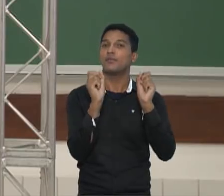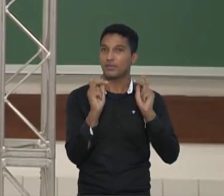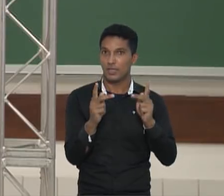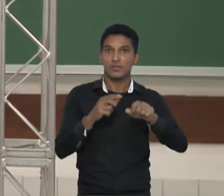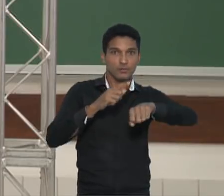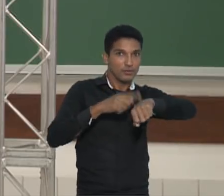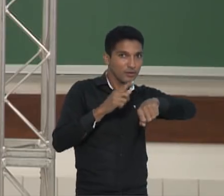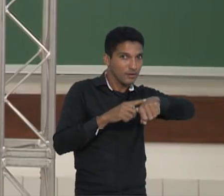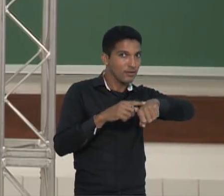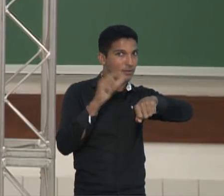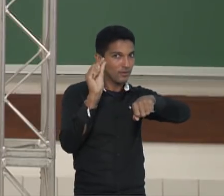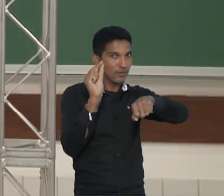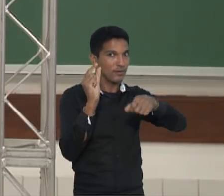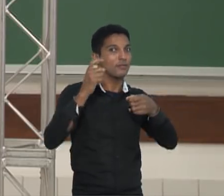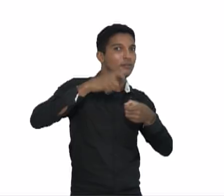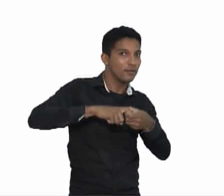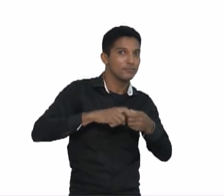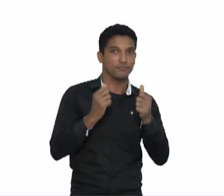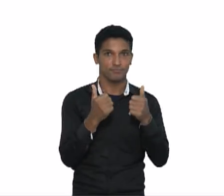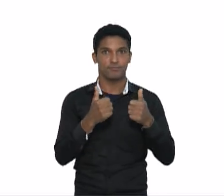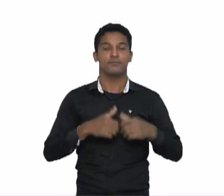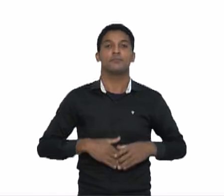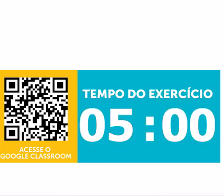Daqui a pouquinho nós voltamos.